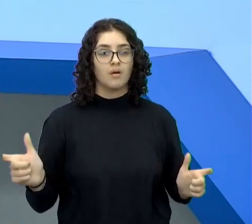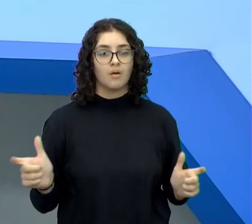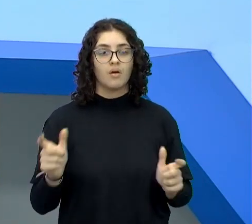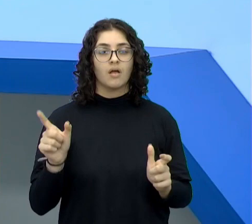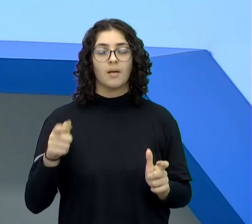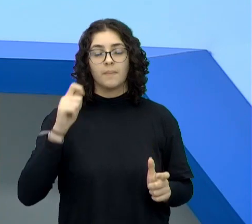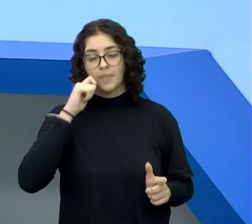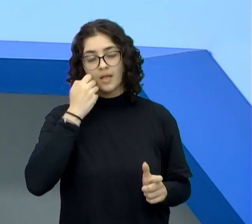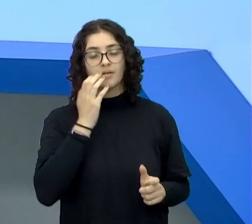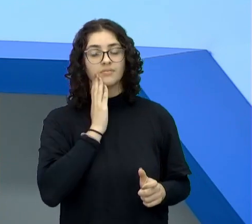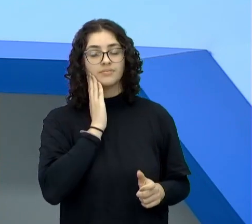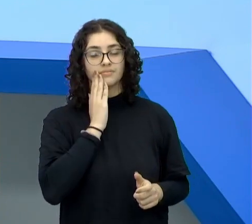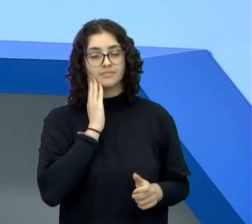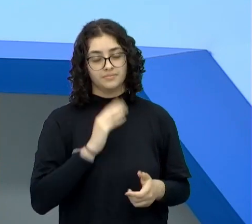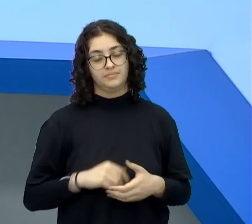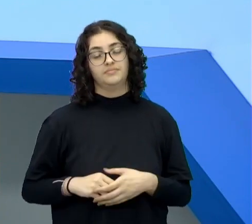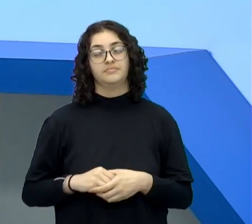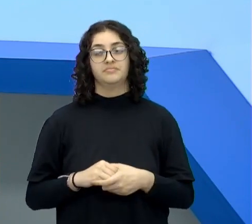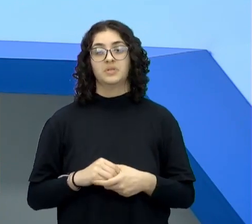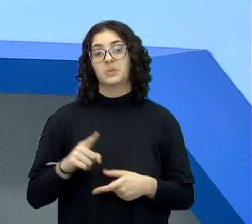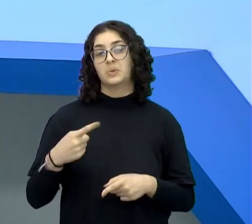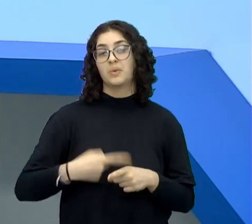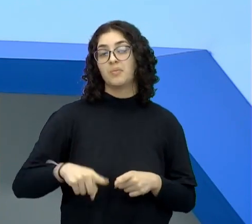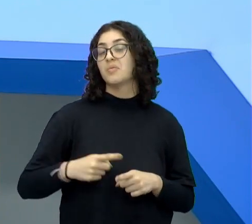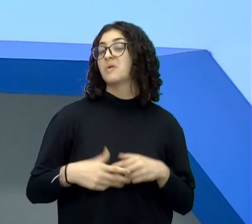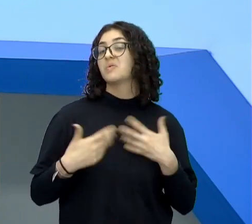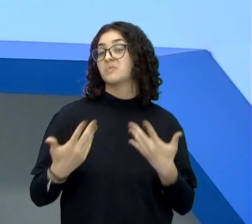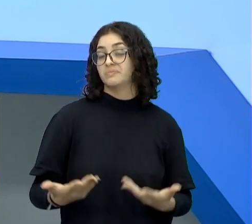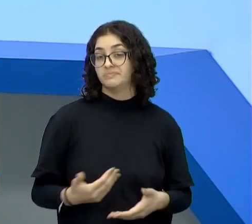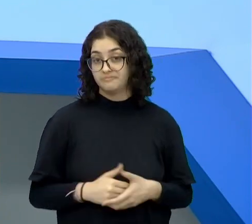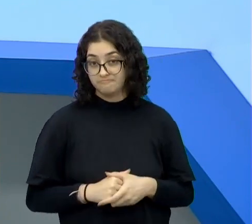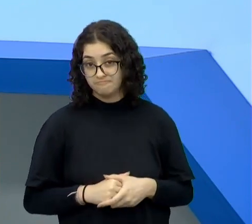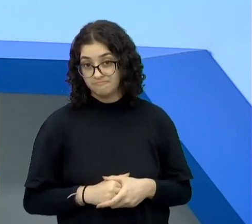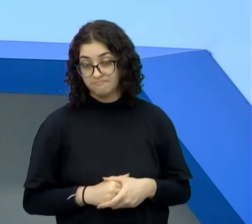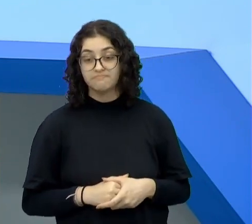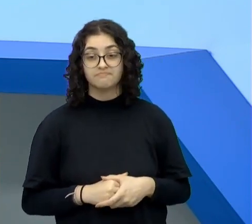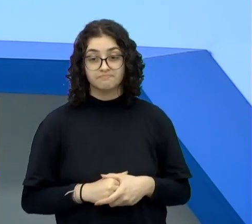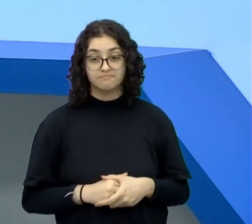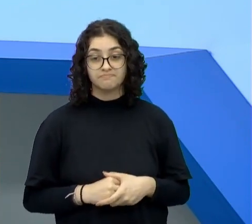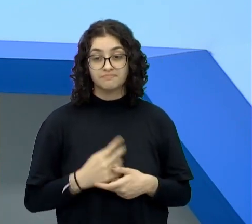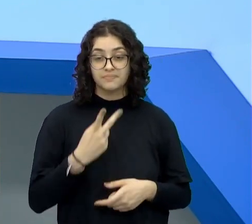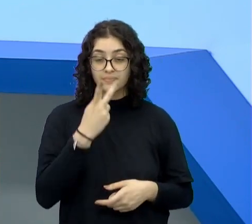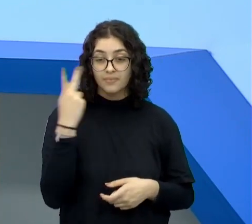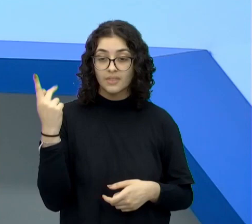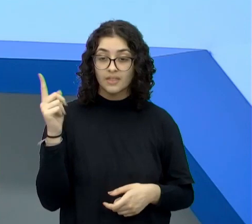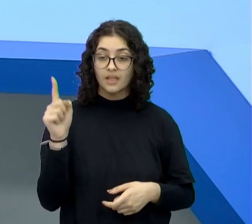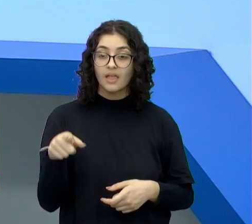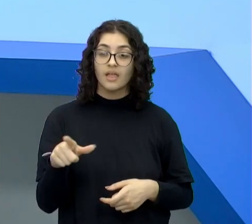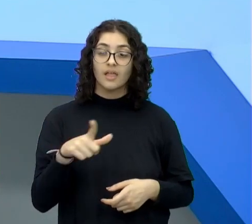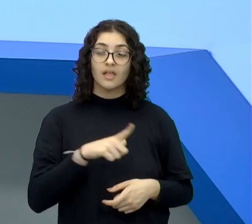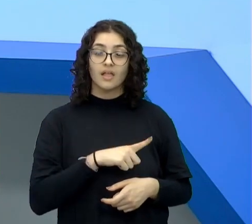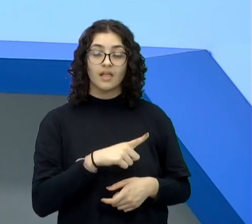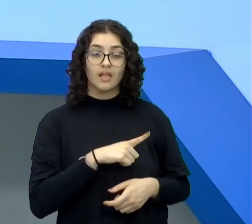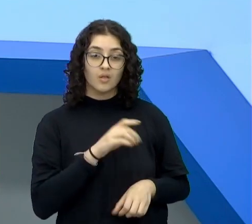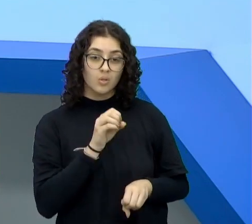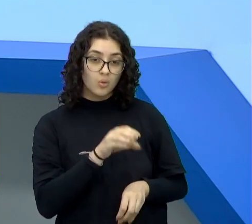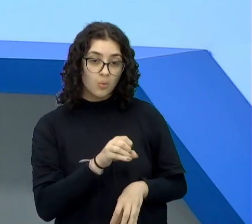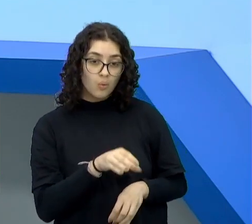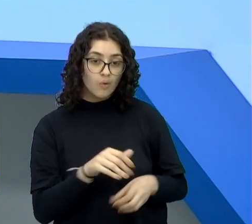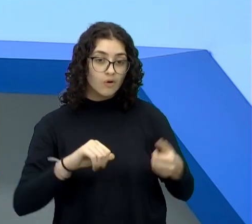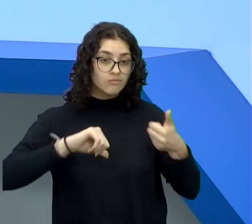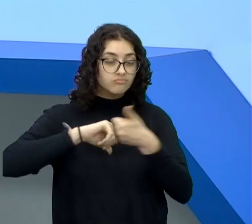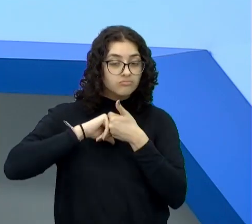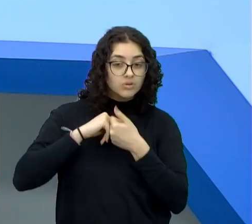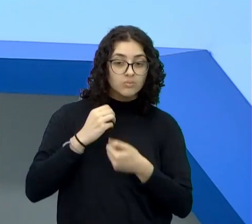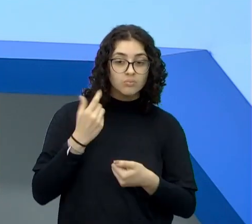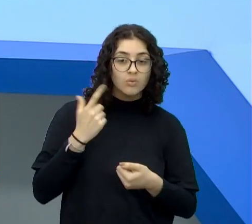negra ou parda. E aí, qual que é o problema disso? Né? Então, será que essas pessoas elas estão tendo a mesma educação de